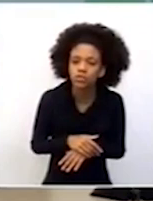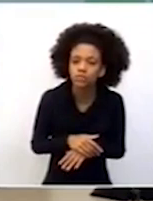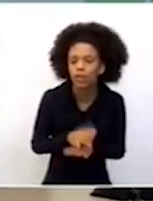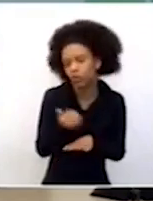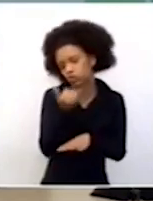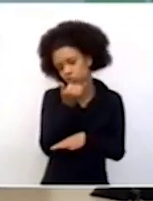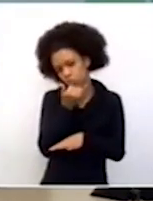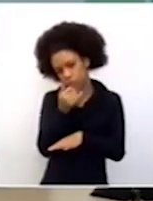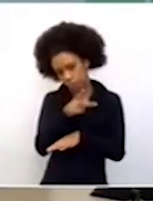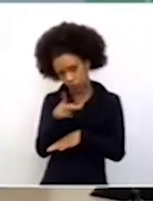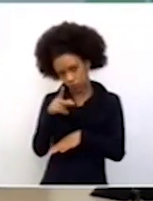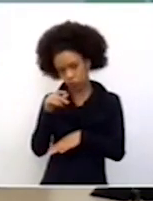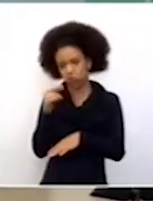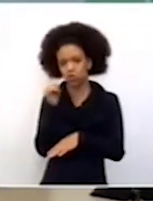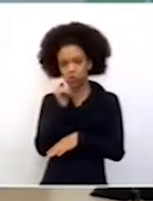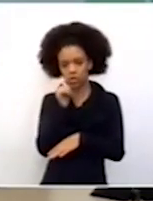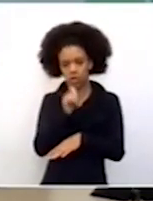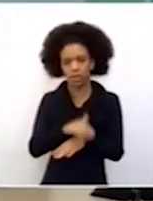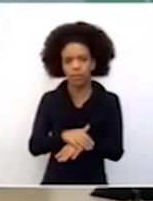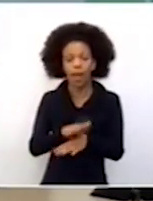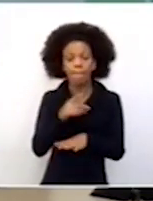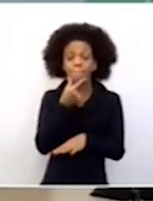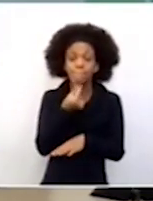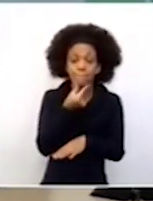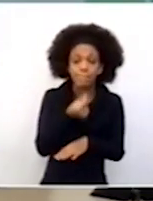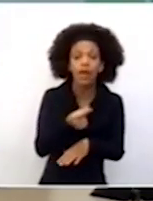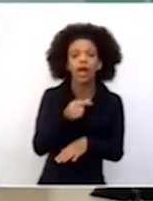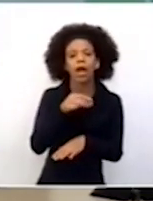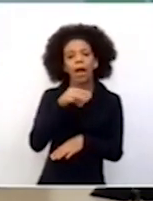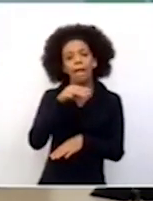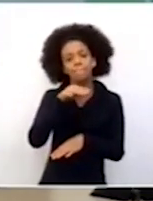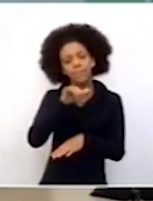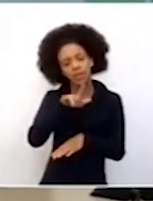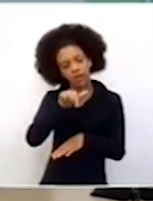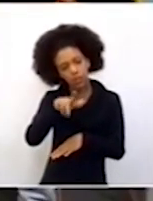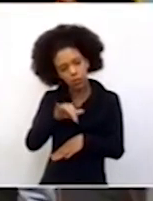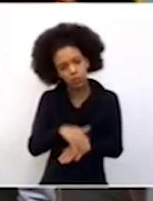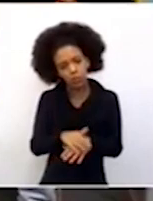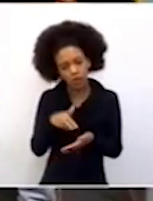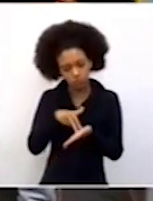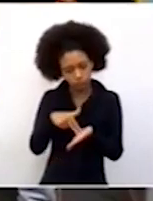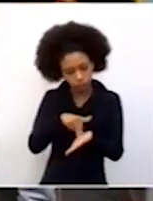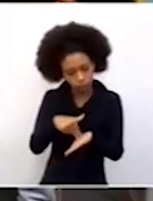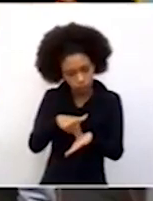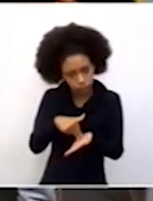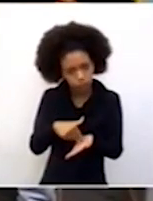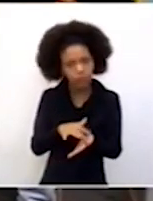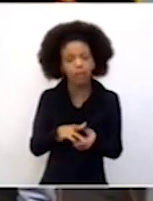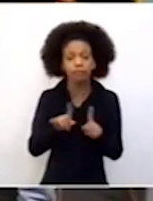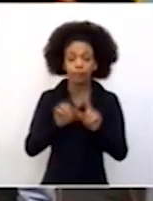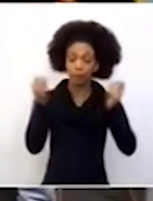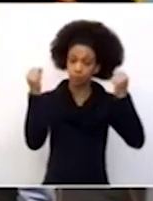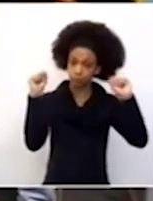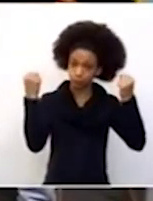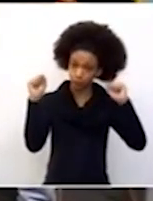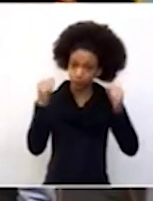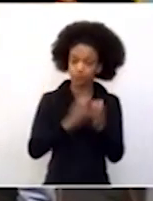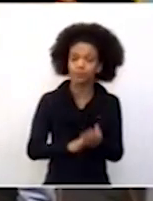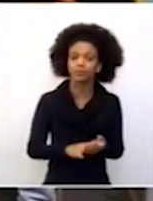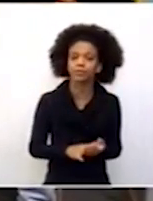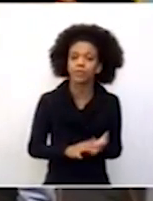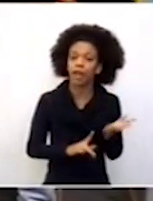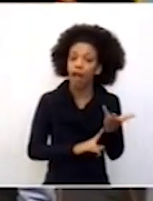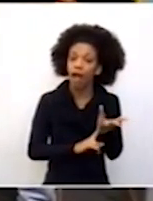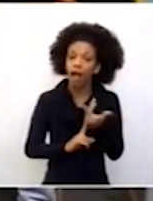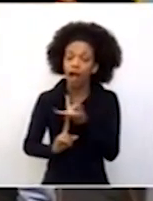professor Mirailton falou da coordenação motora fina. A professora Estela lembrou a questão da arte. Olha, a